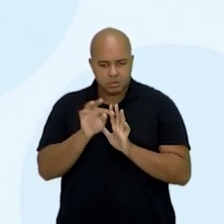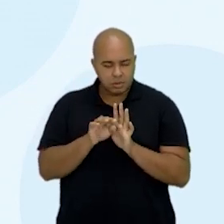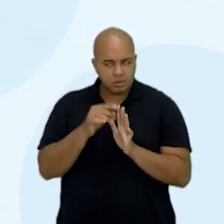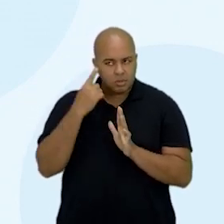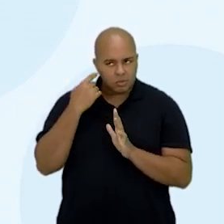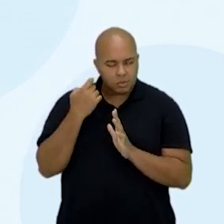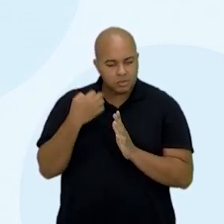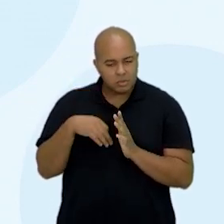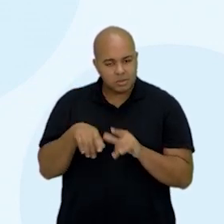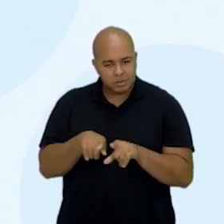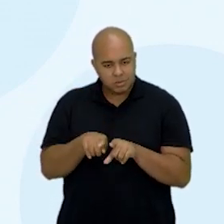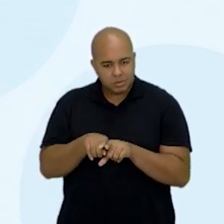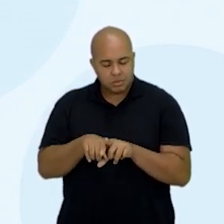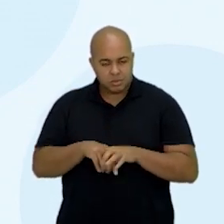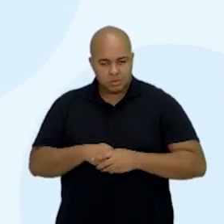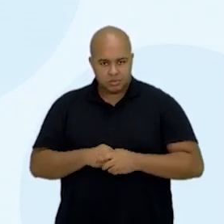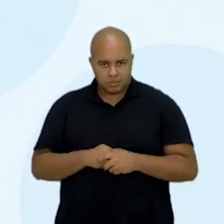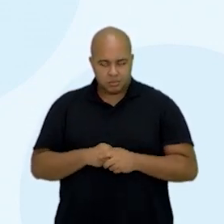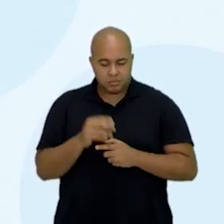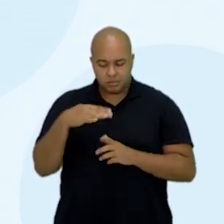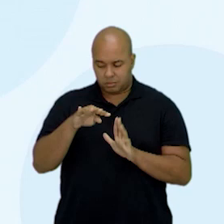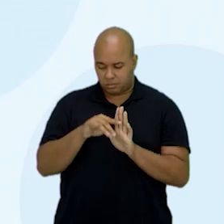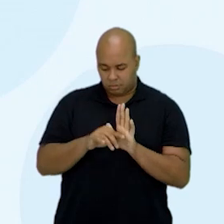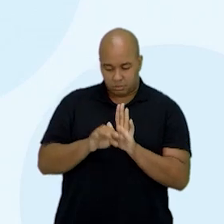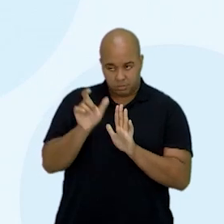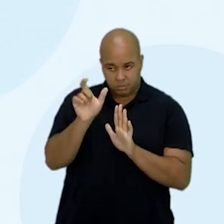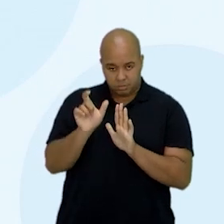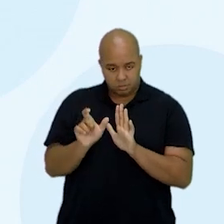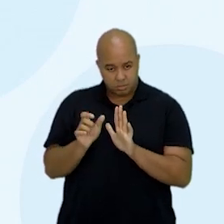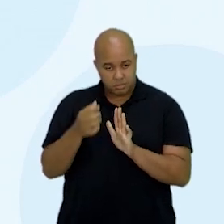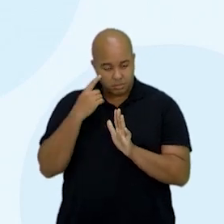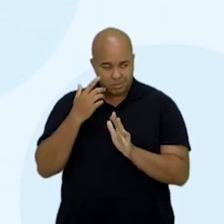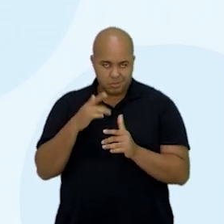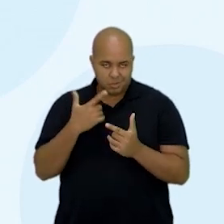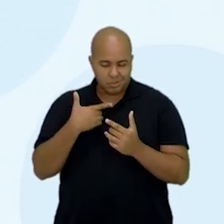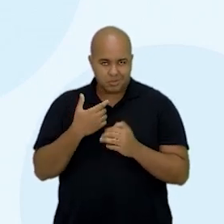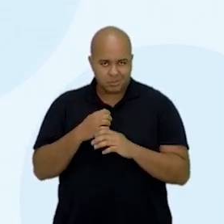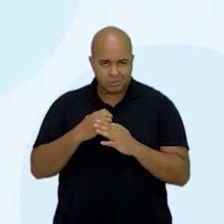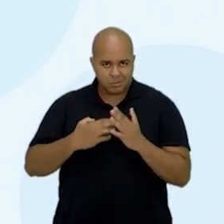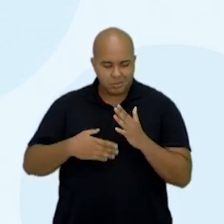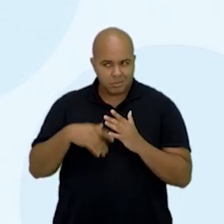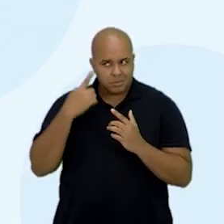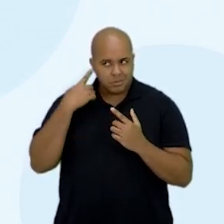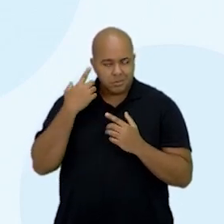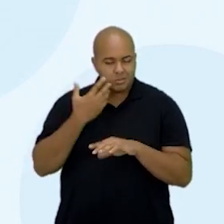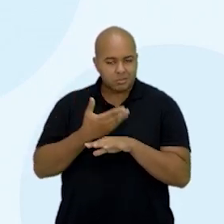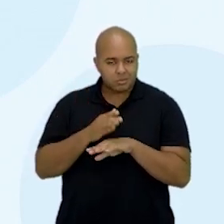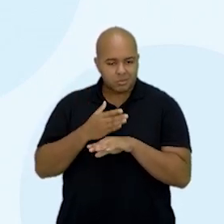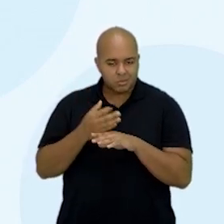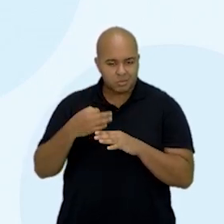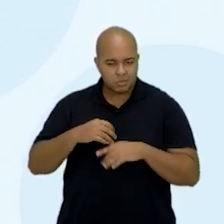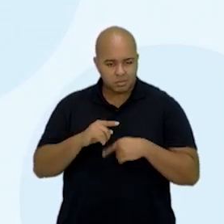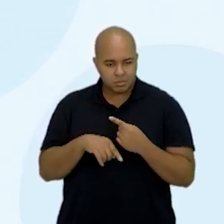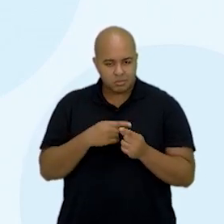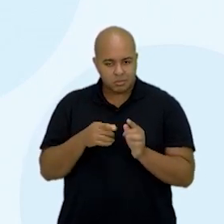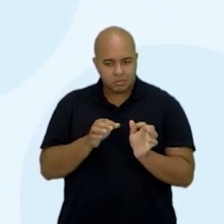a gente também entendeu as partes de um texto no caso foi um exercício de escuta né